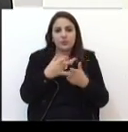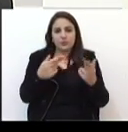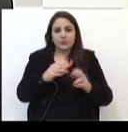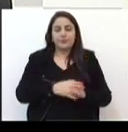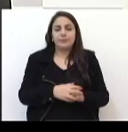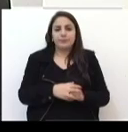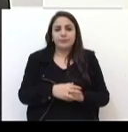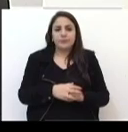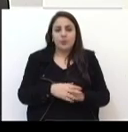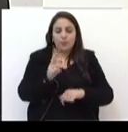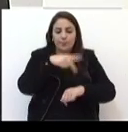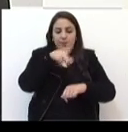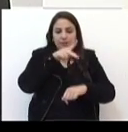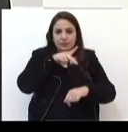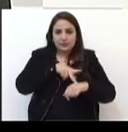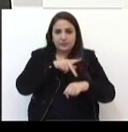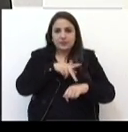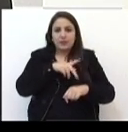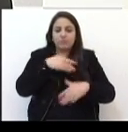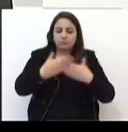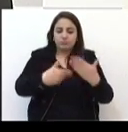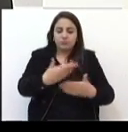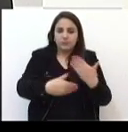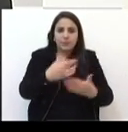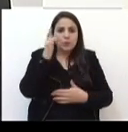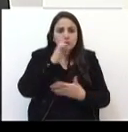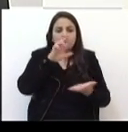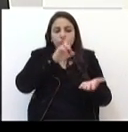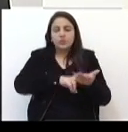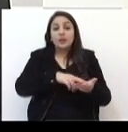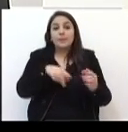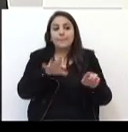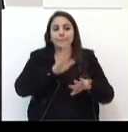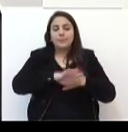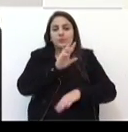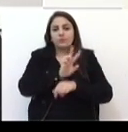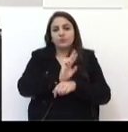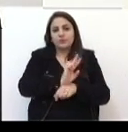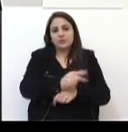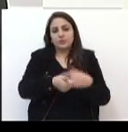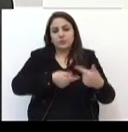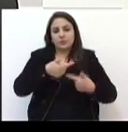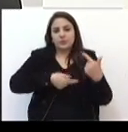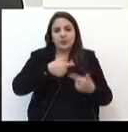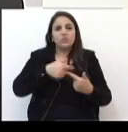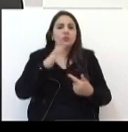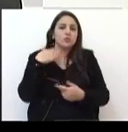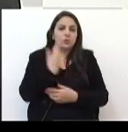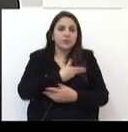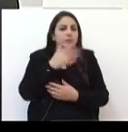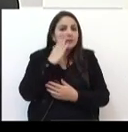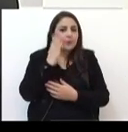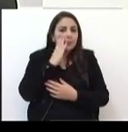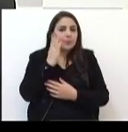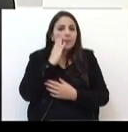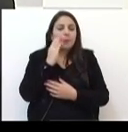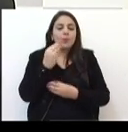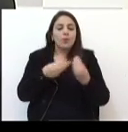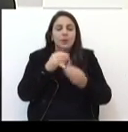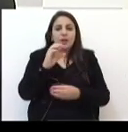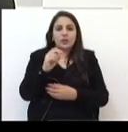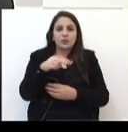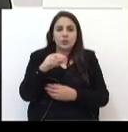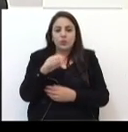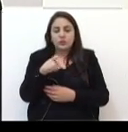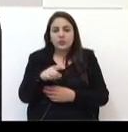de regulamentar e cada vez mais fiscalizar essa atuação, porque a gente sabe os efeitos danosos que